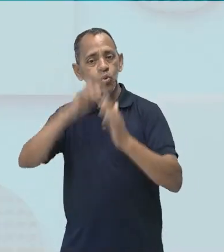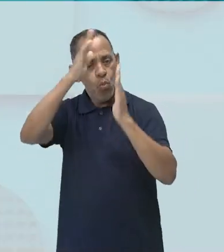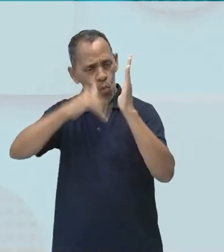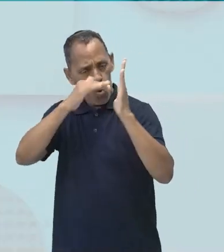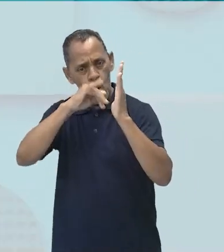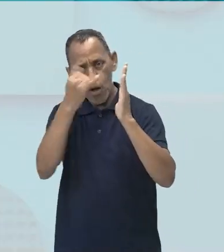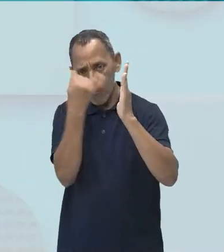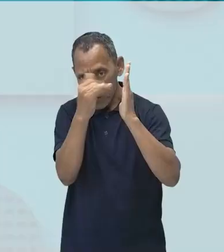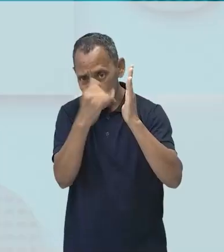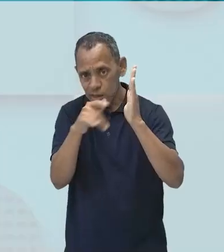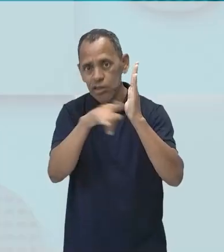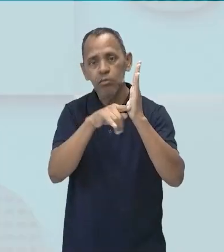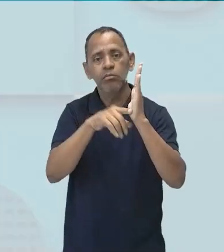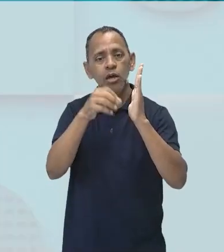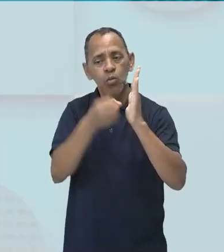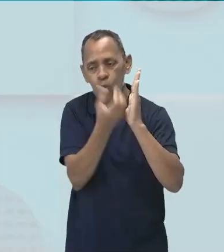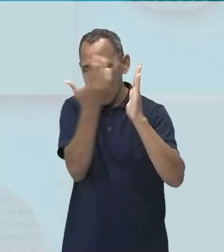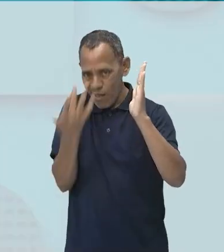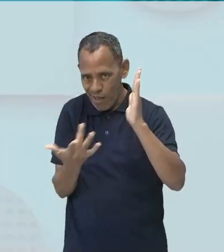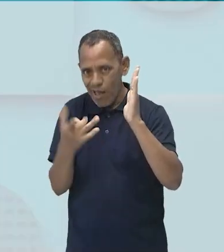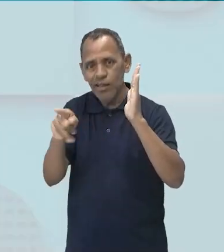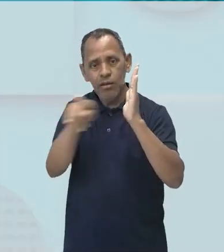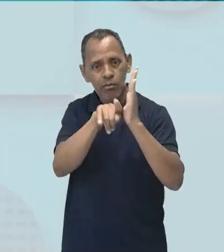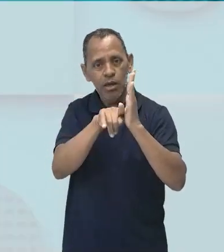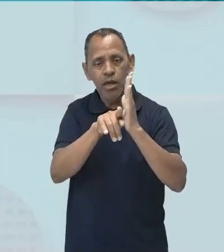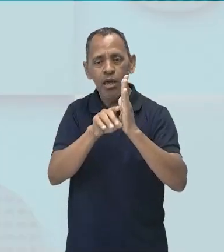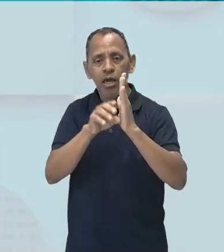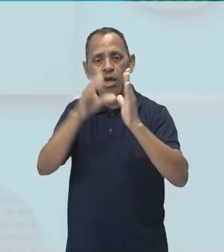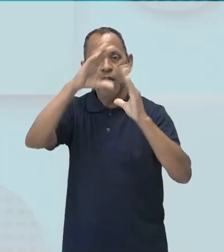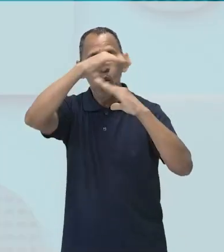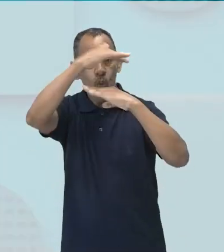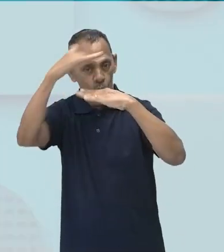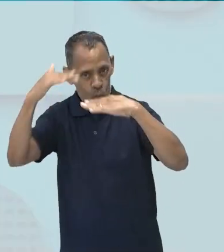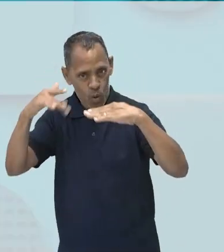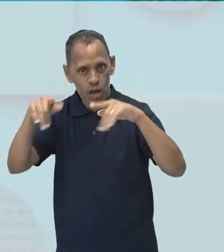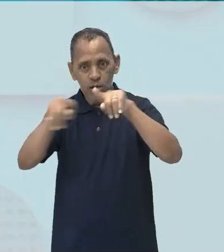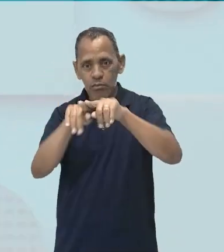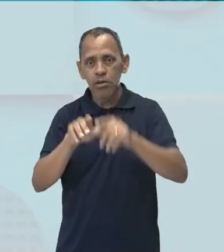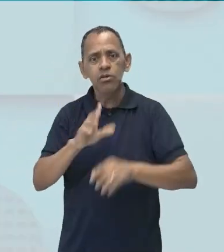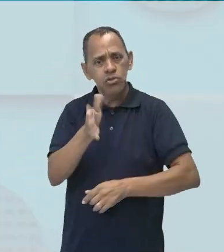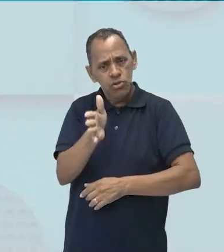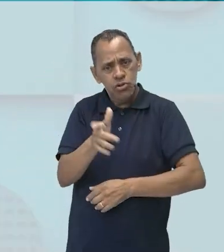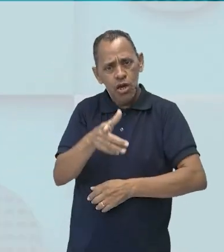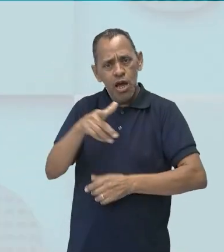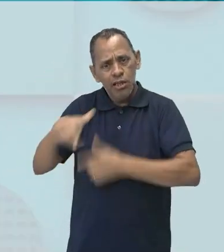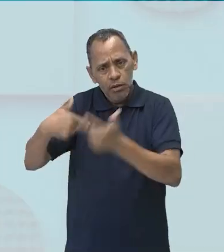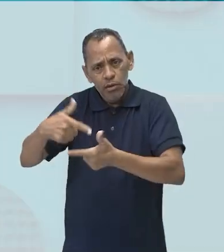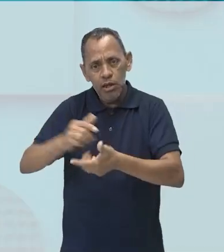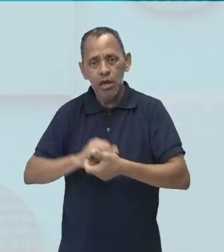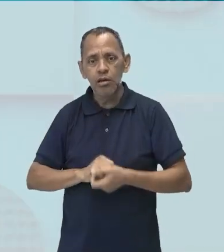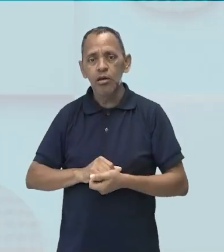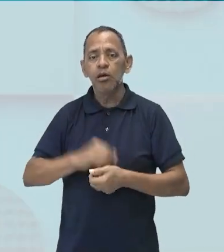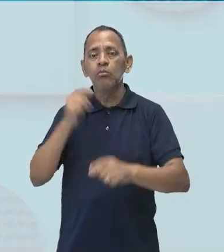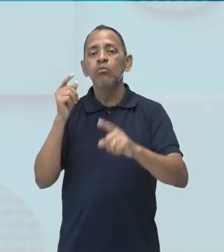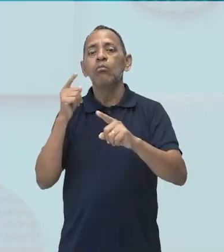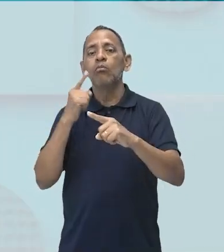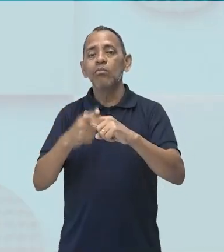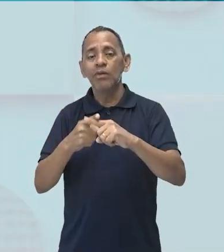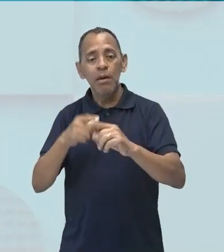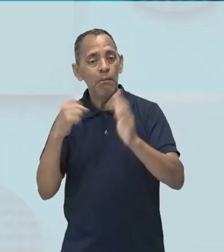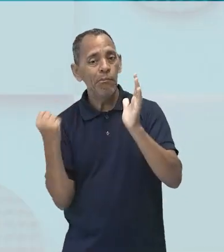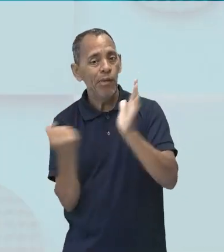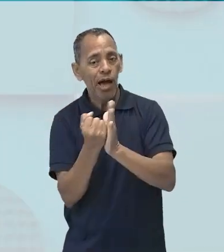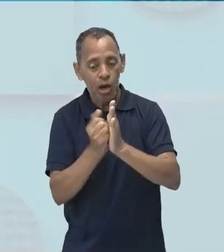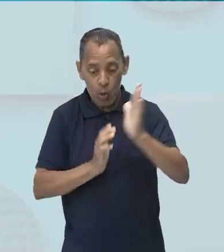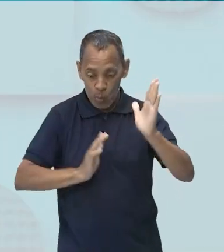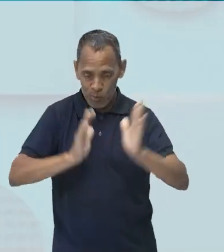no cubismo, na arte abstrata, em todos os movimentos artísticos, porque ele vai marcar um período, uma